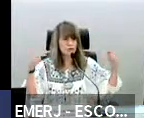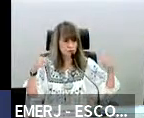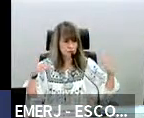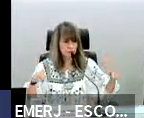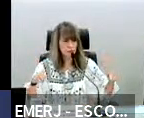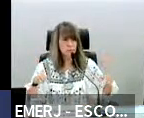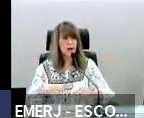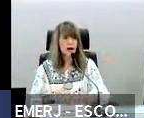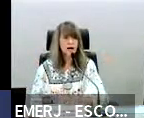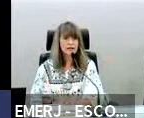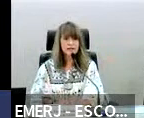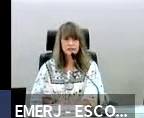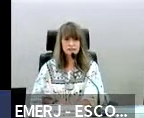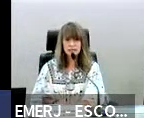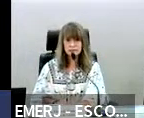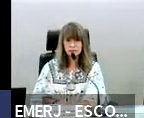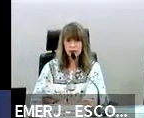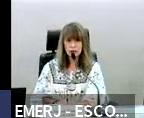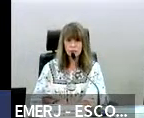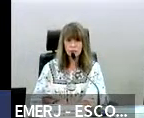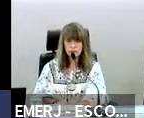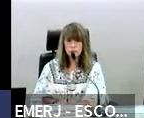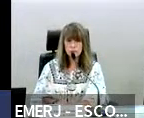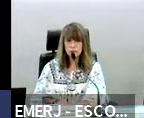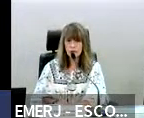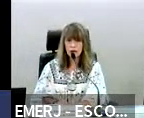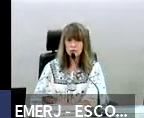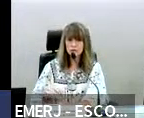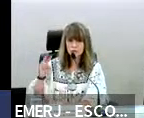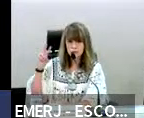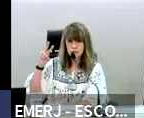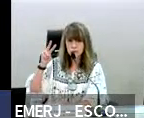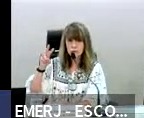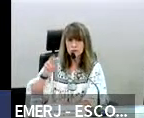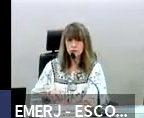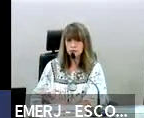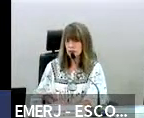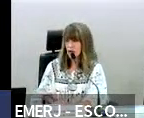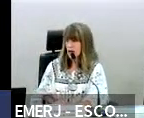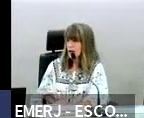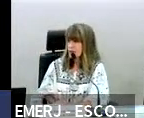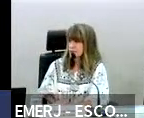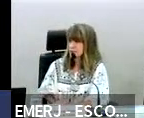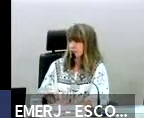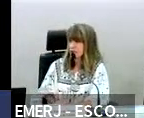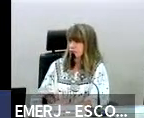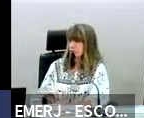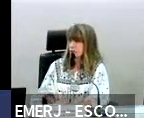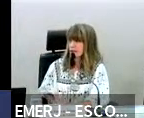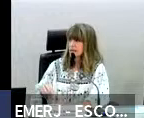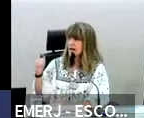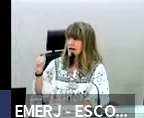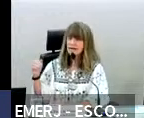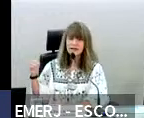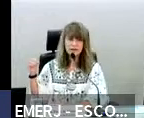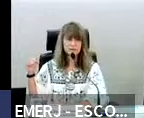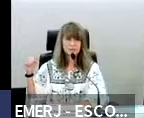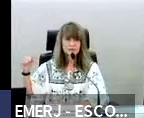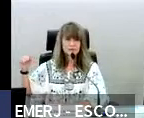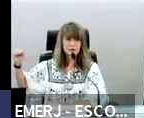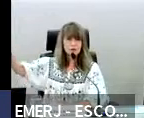ser conferido à indenização por dano moral nas duas situações analisadas. E